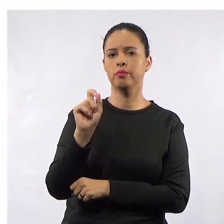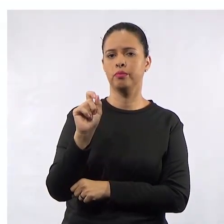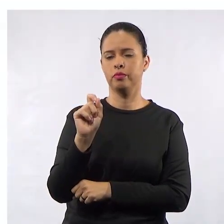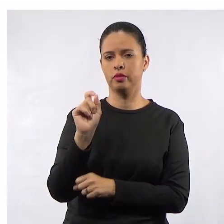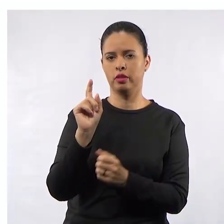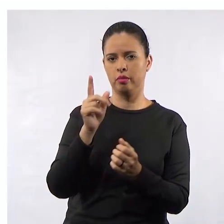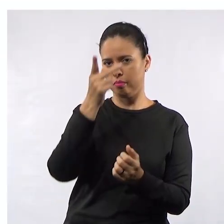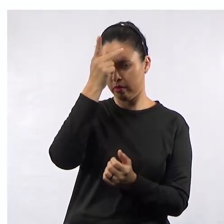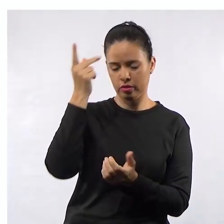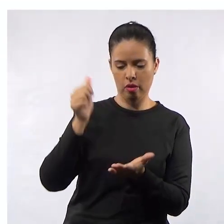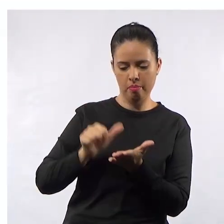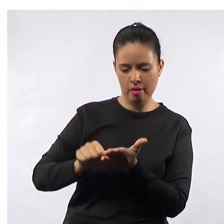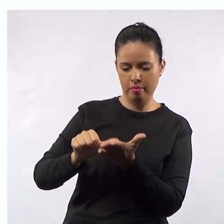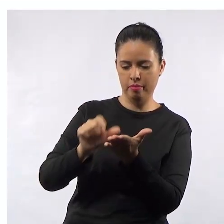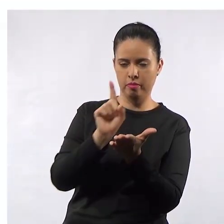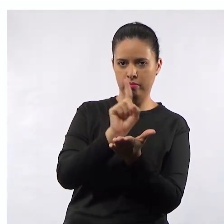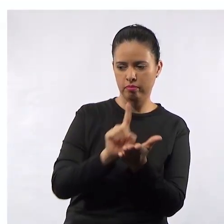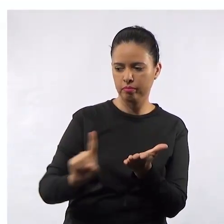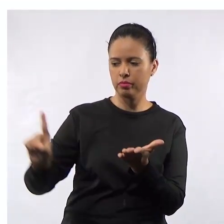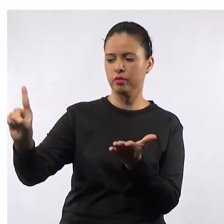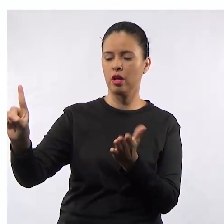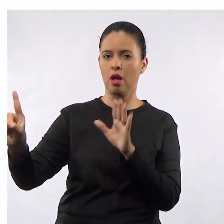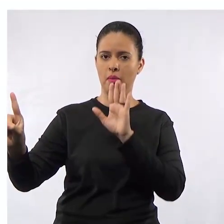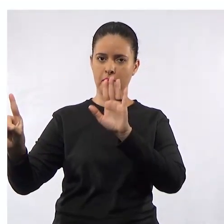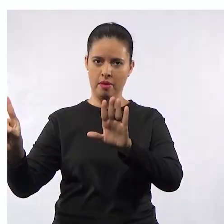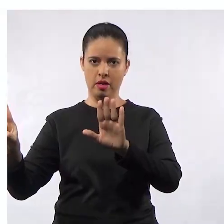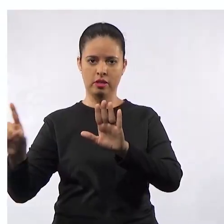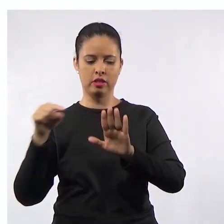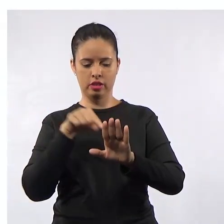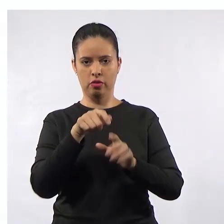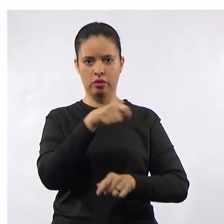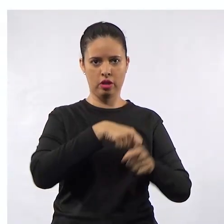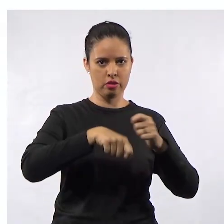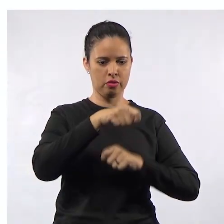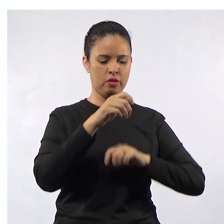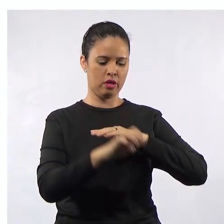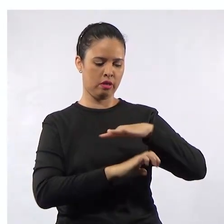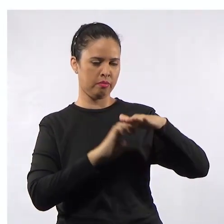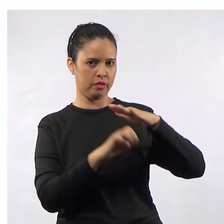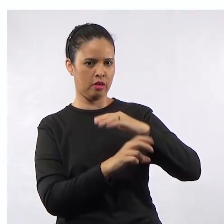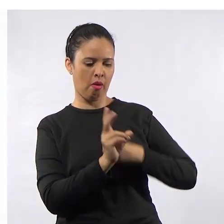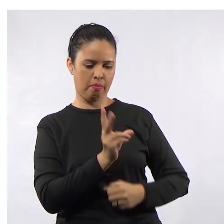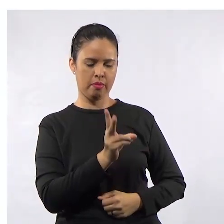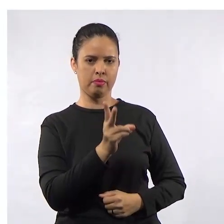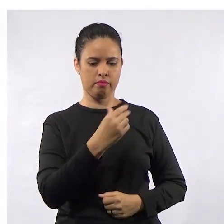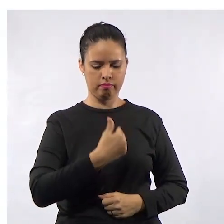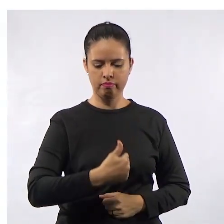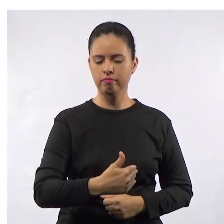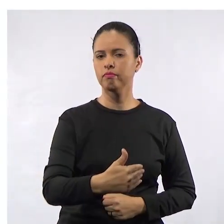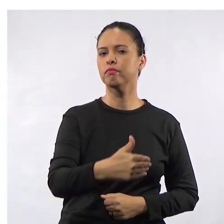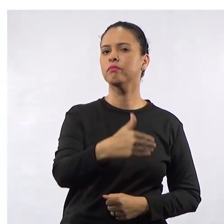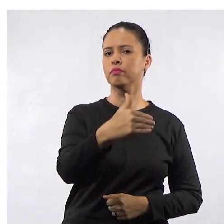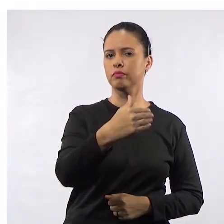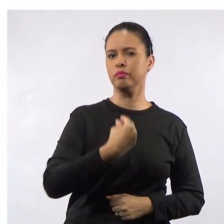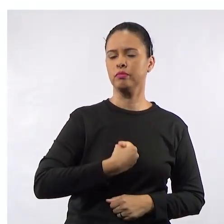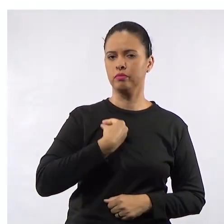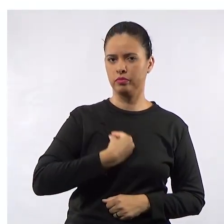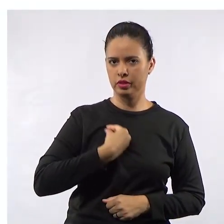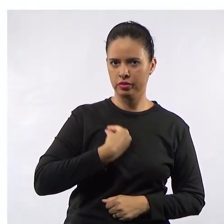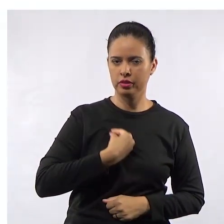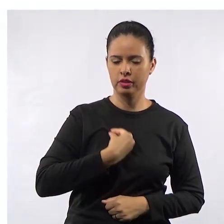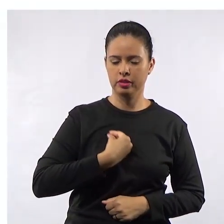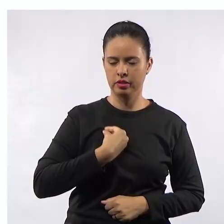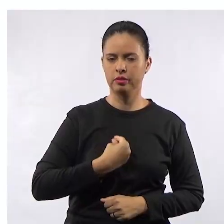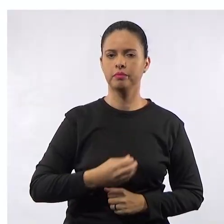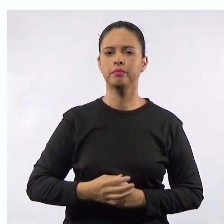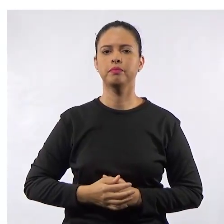vai sair gente mas a empresa ela o negócio é vai estar ali de fato ainda existindo